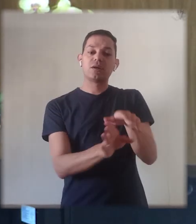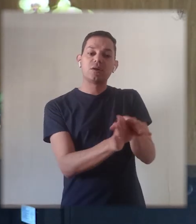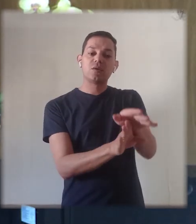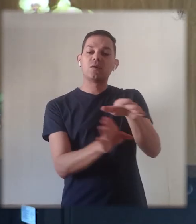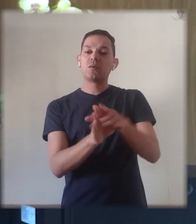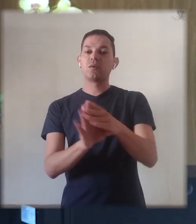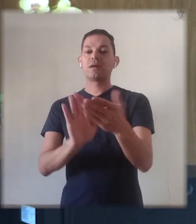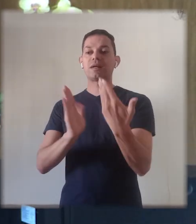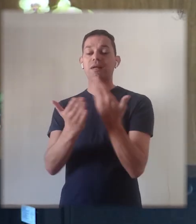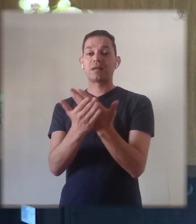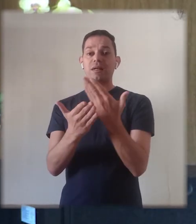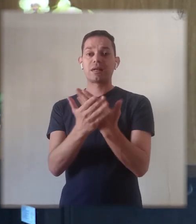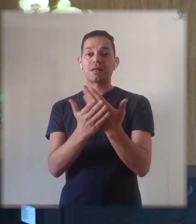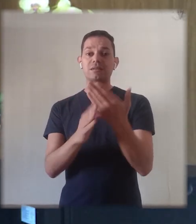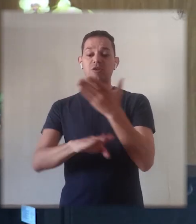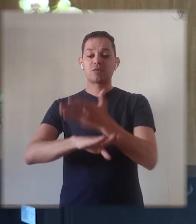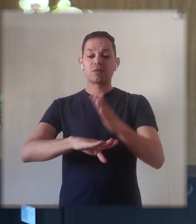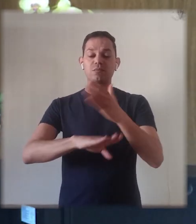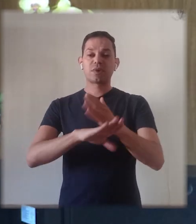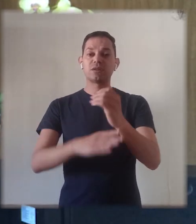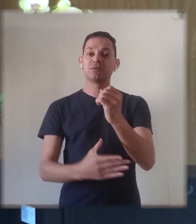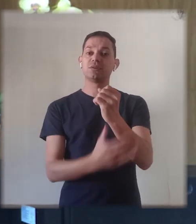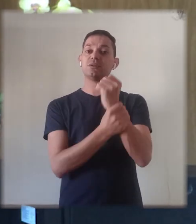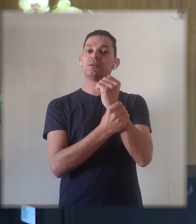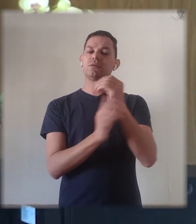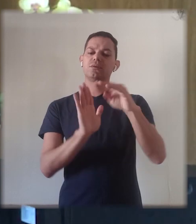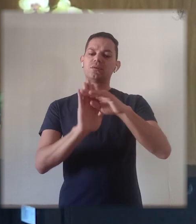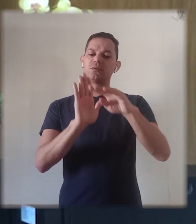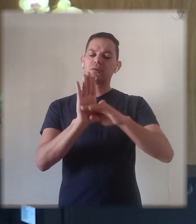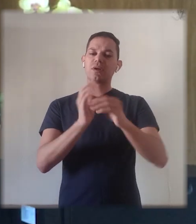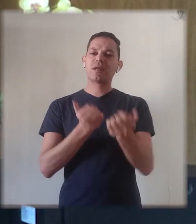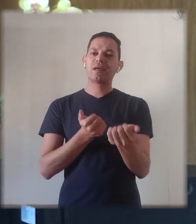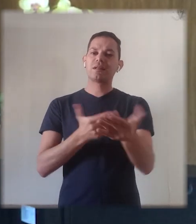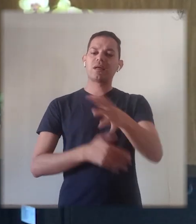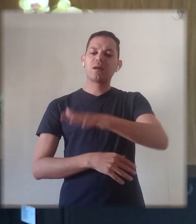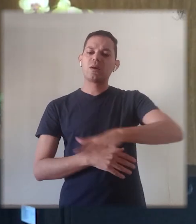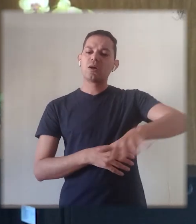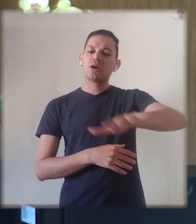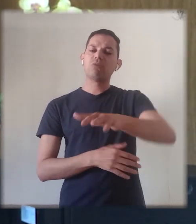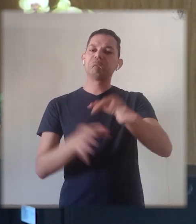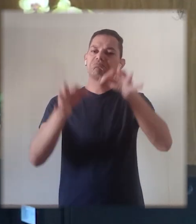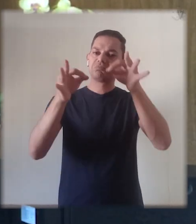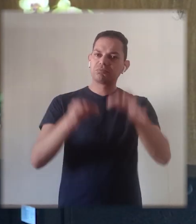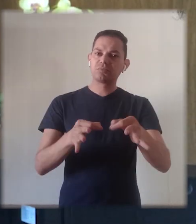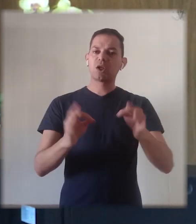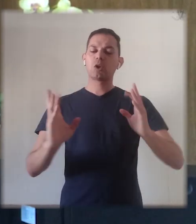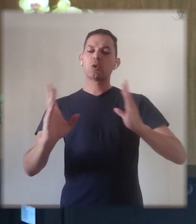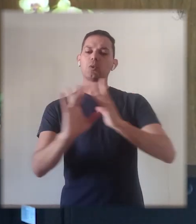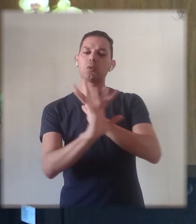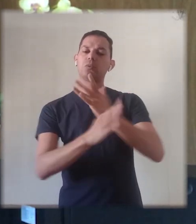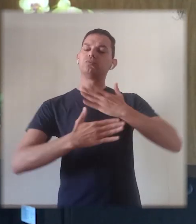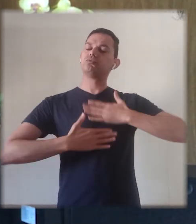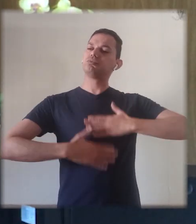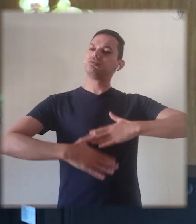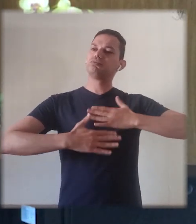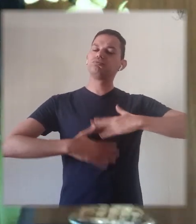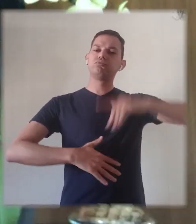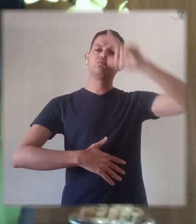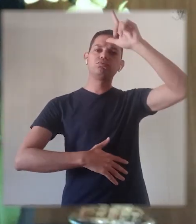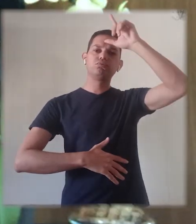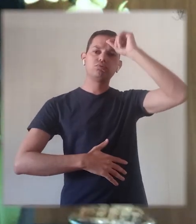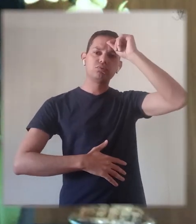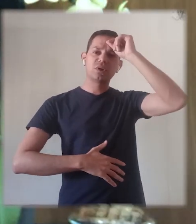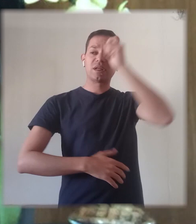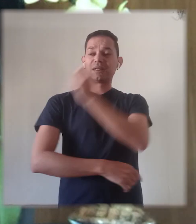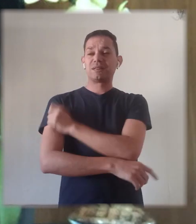social, instruir o sujeito nas novas práticas de biossegurança. Enfim, é oferecer um terreno sólido para que o sujeito possa transitar.